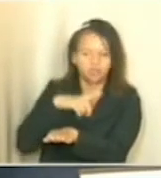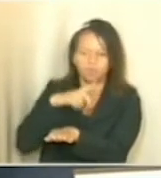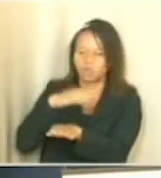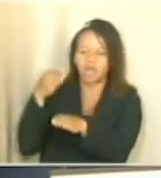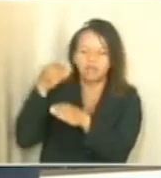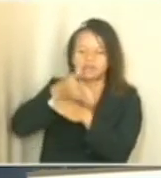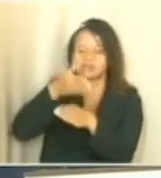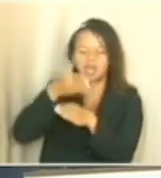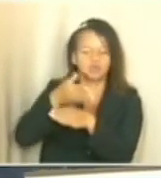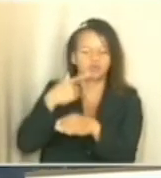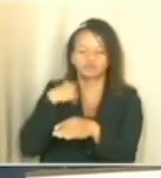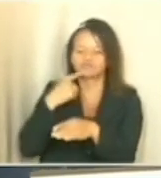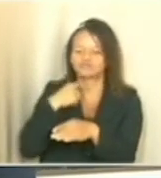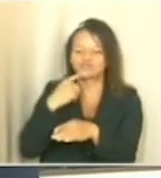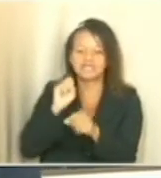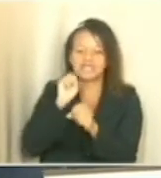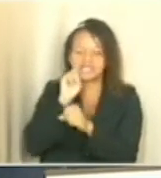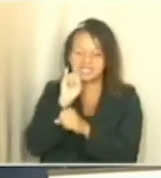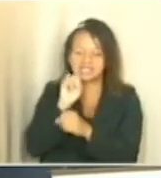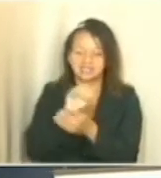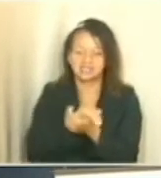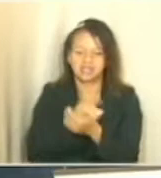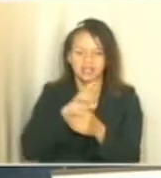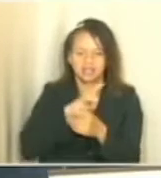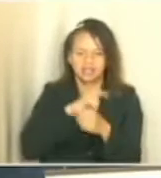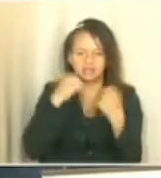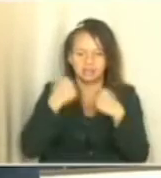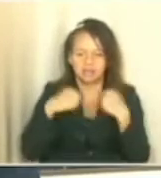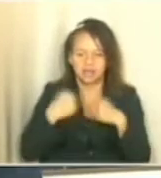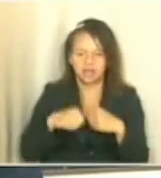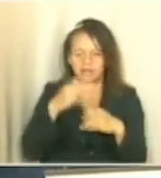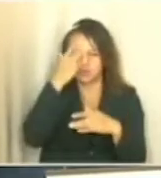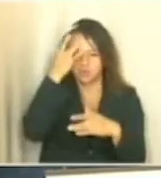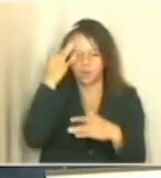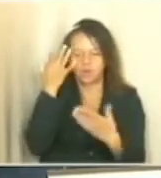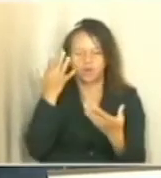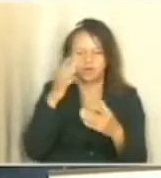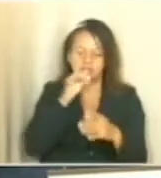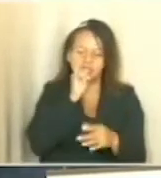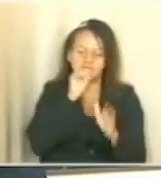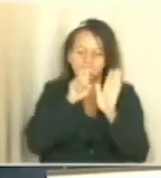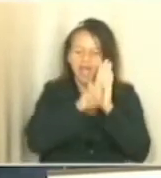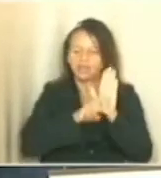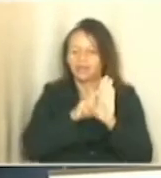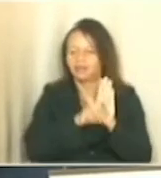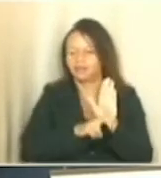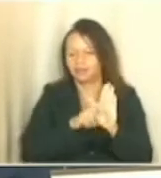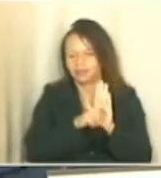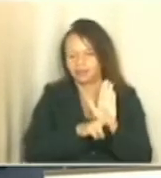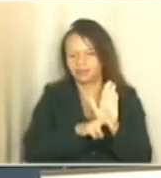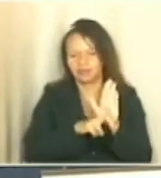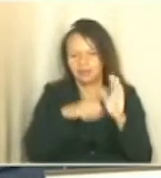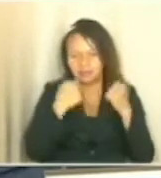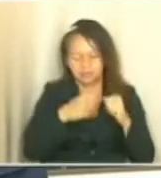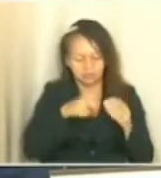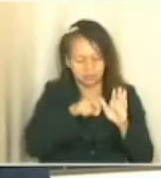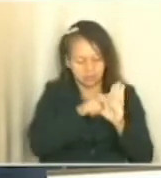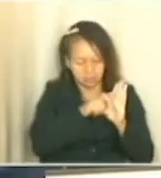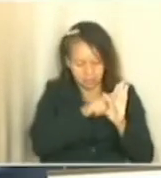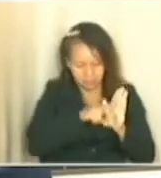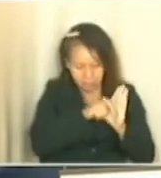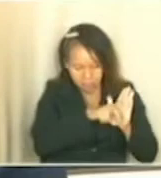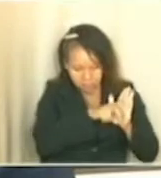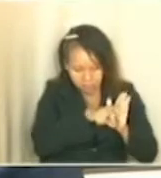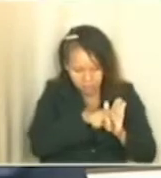à policlínica se tiver necessidade especial. Um cadeirante, por exemplo, tem que sair da policlínica para